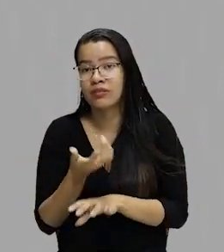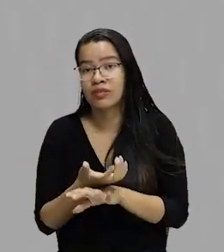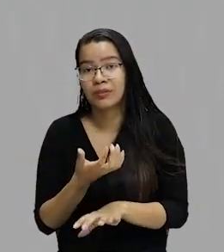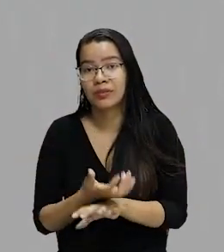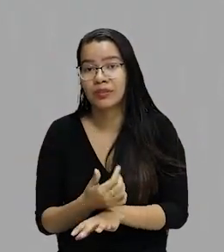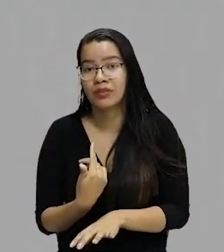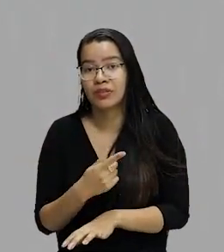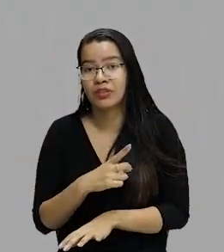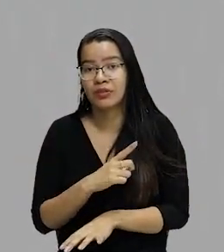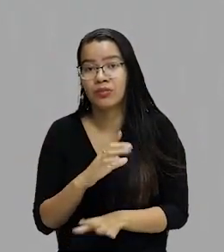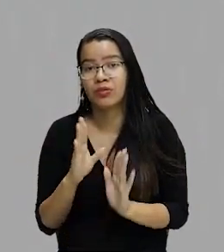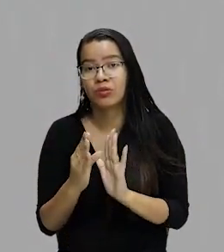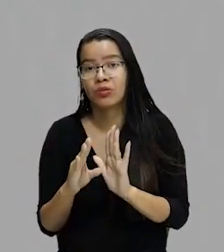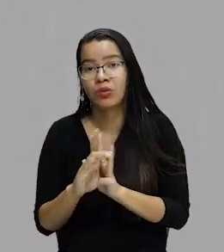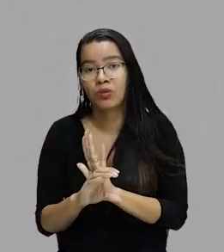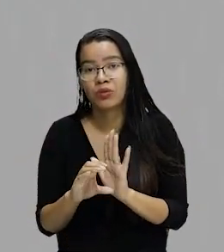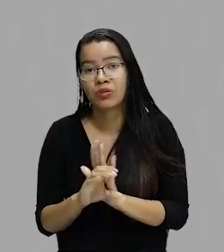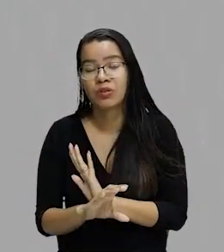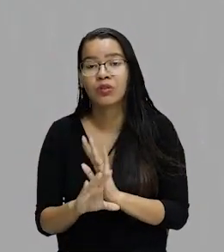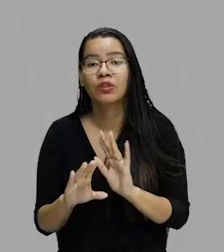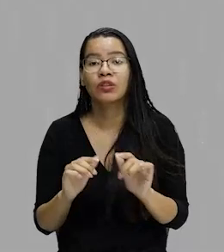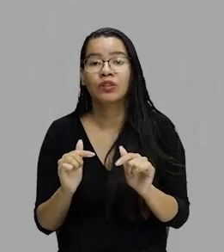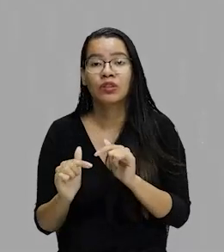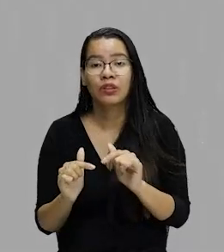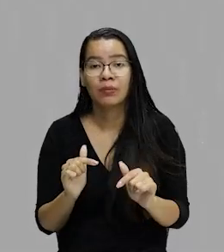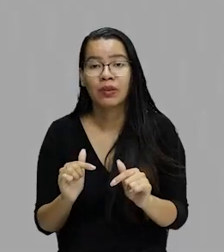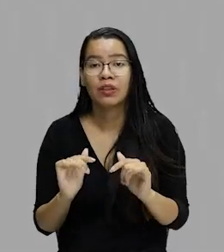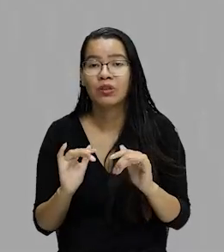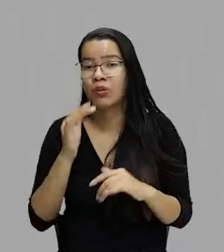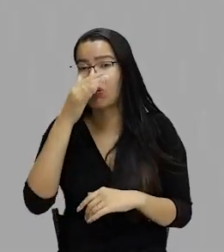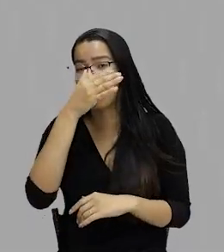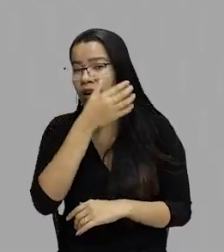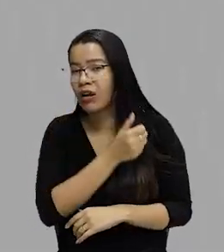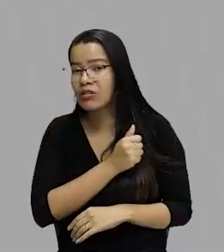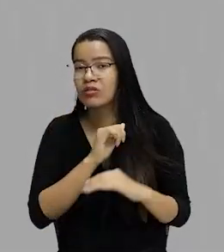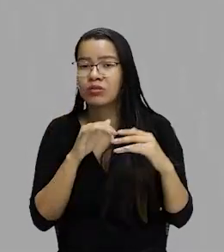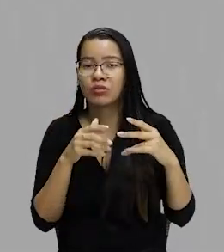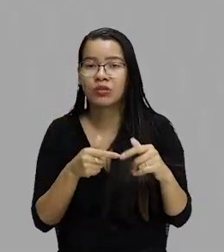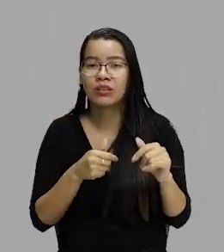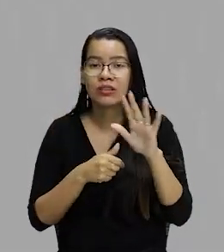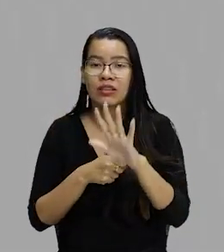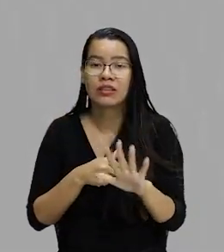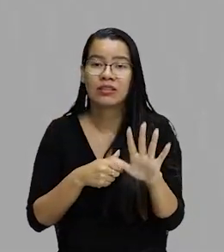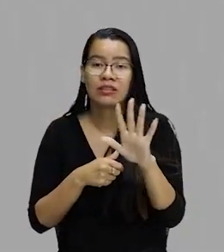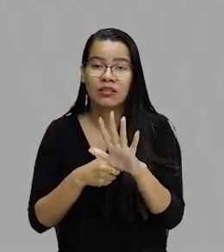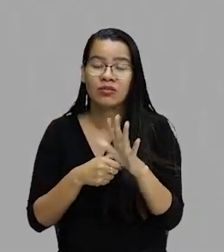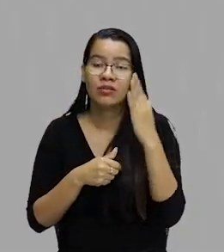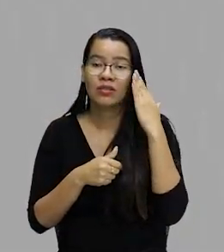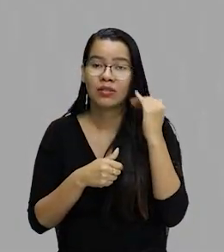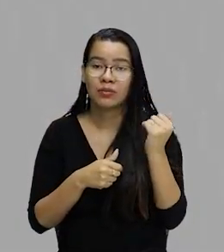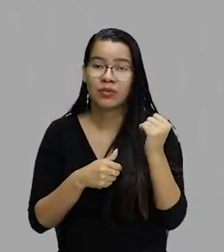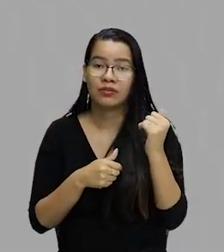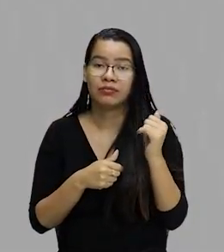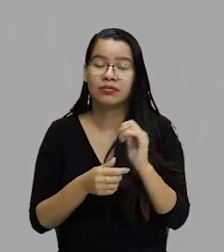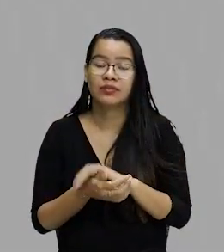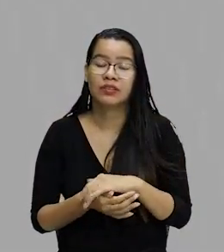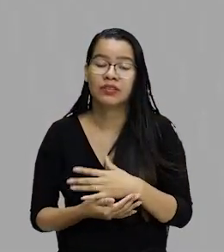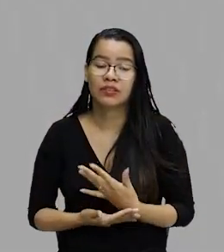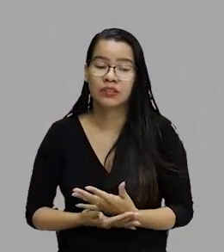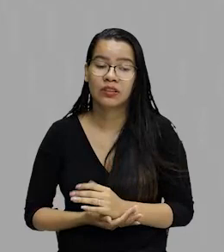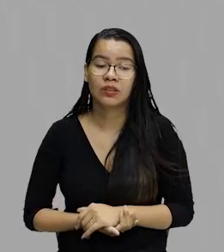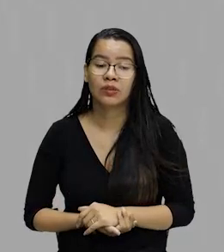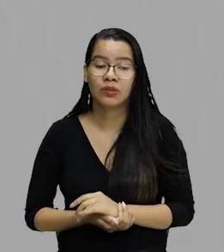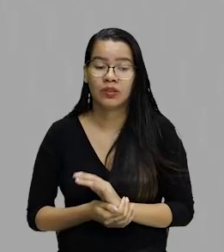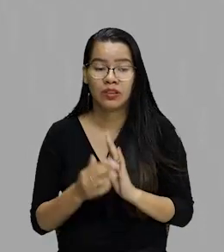temos o conceito de trabalho ali adentrando em quase todas as áreas do saber, tá? Considerando-se a dinâmica